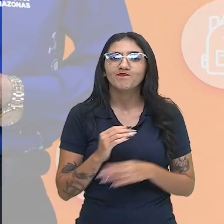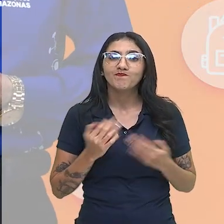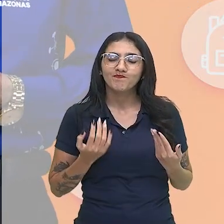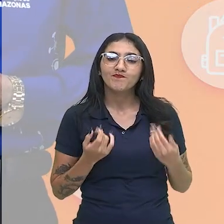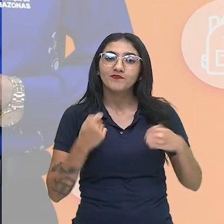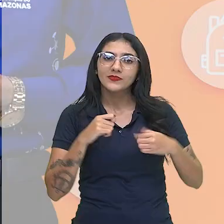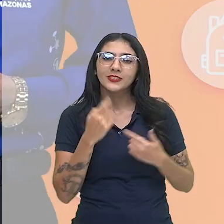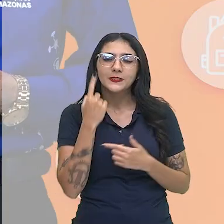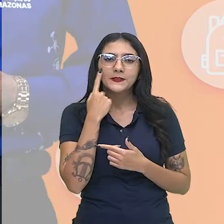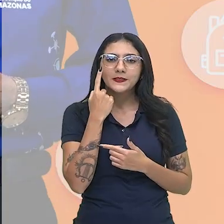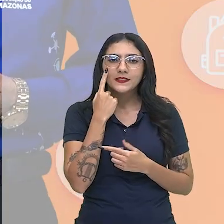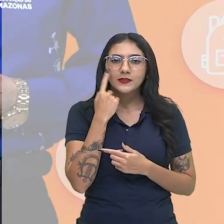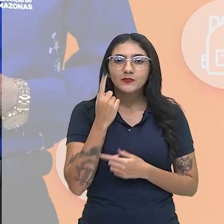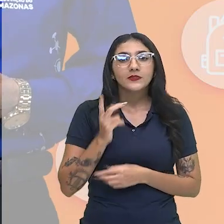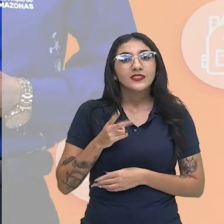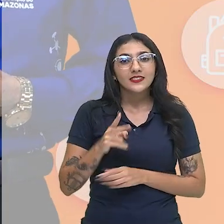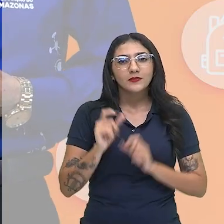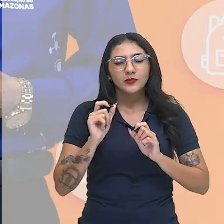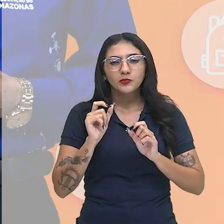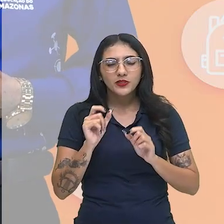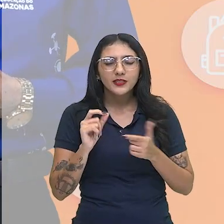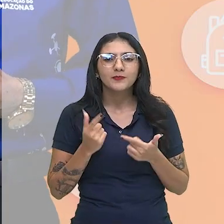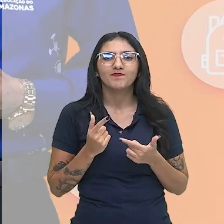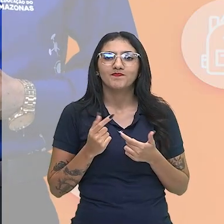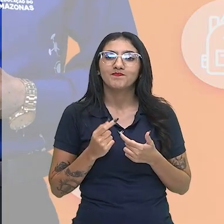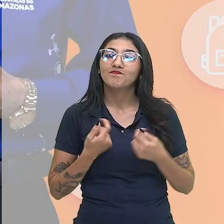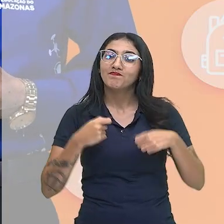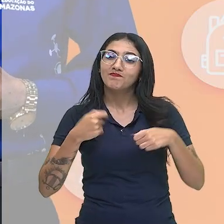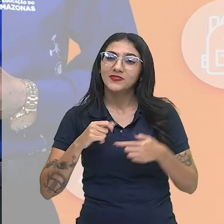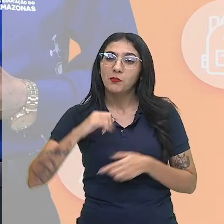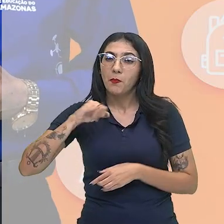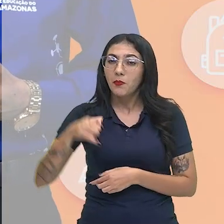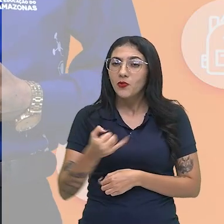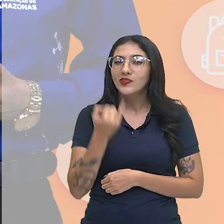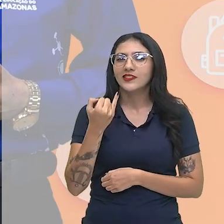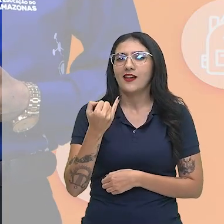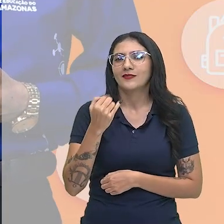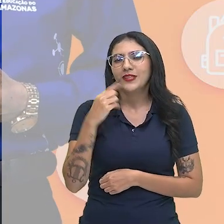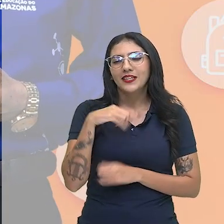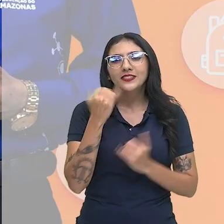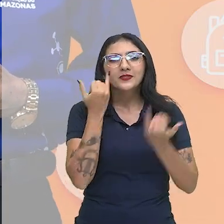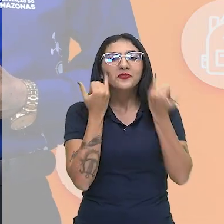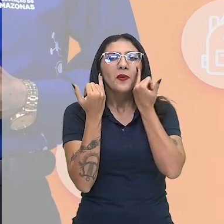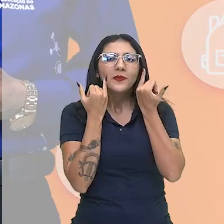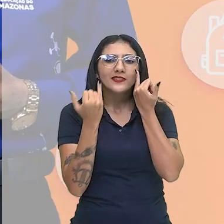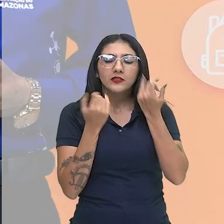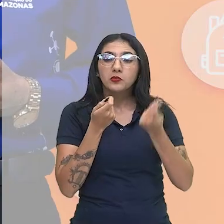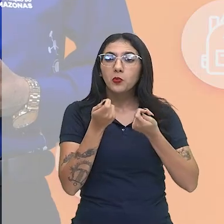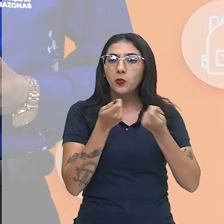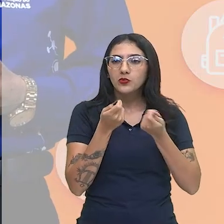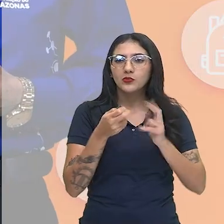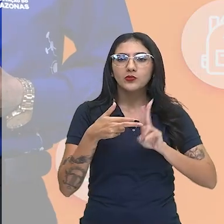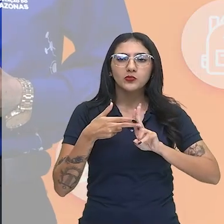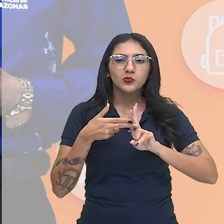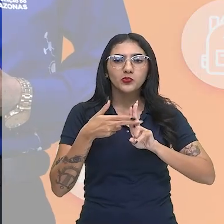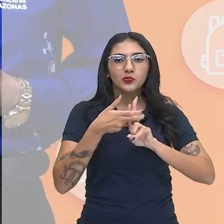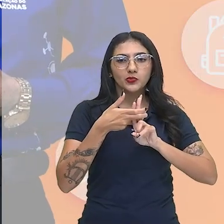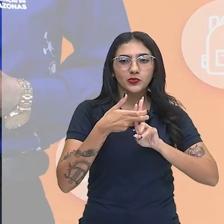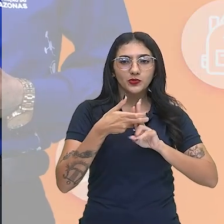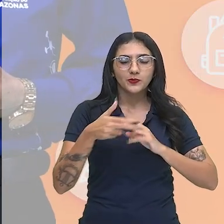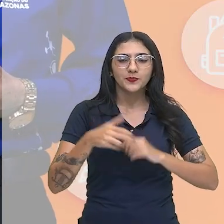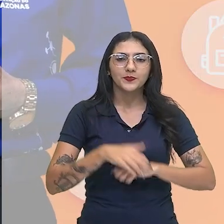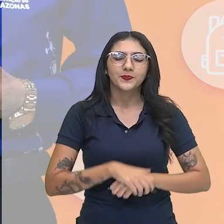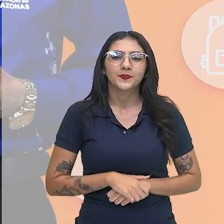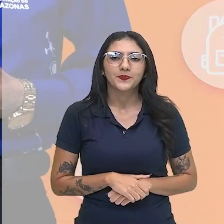que persiste o desafio de melhor aproveitar essas informações na gestão do SUS, que é o Sistema Único de